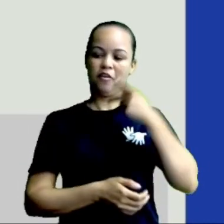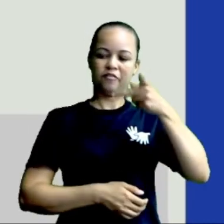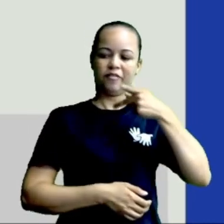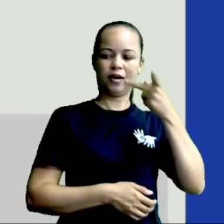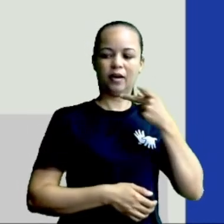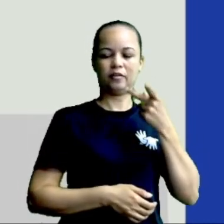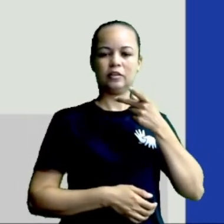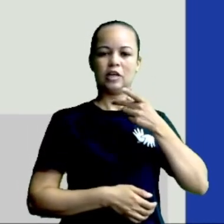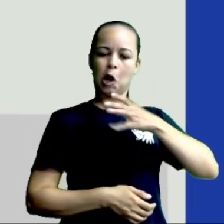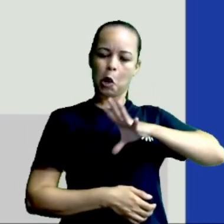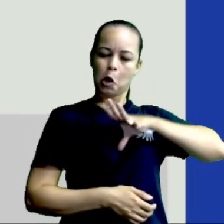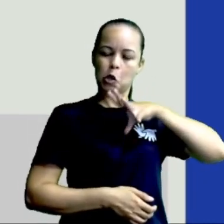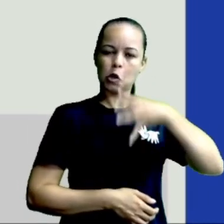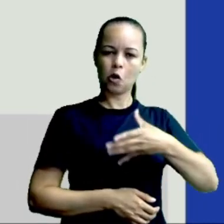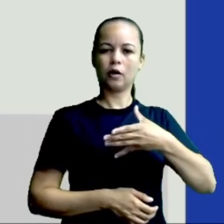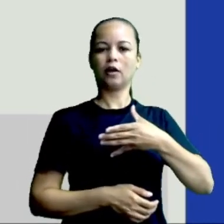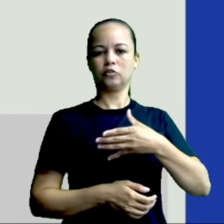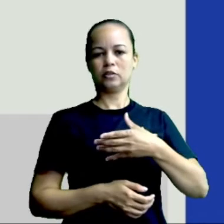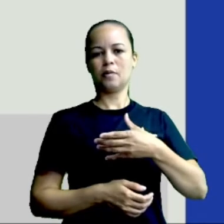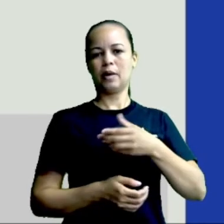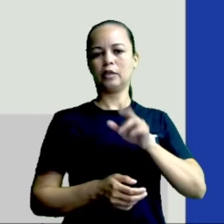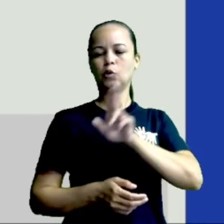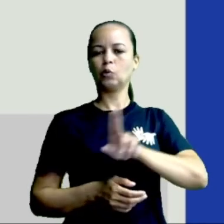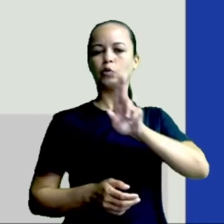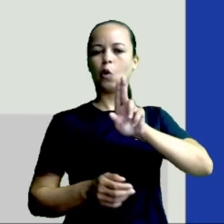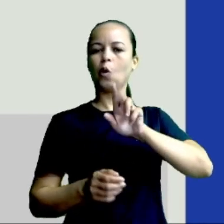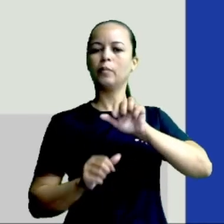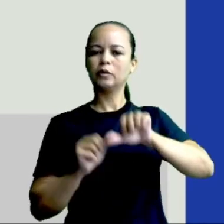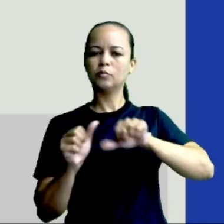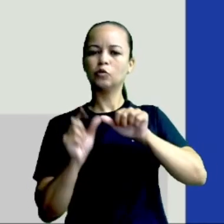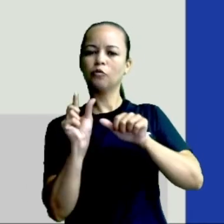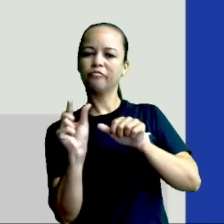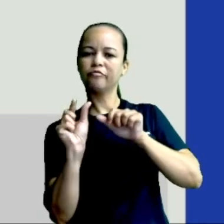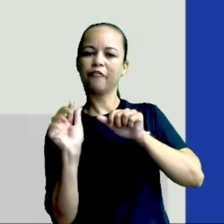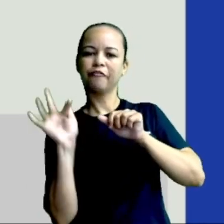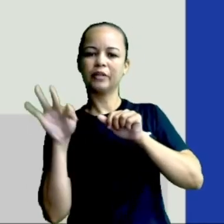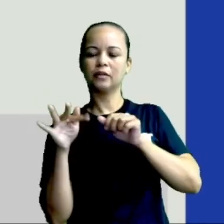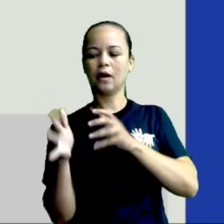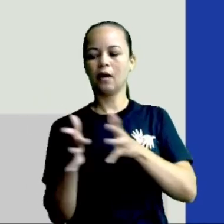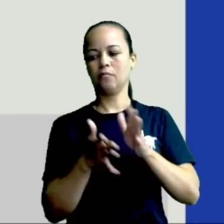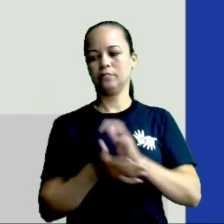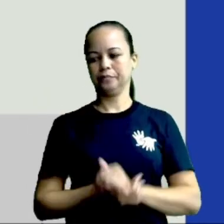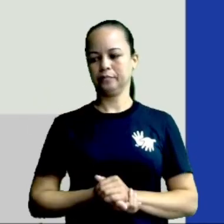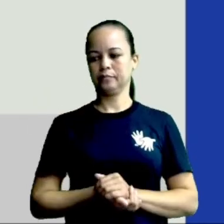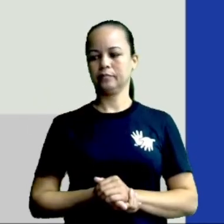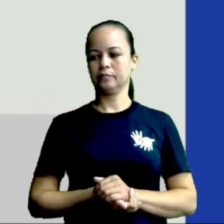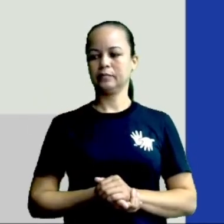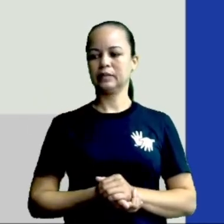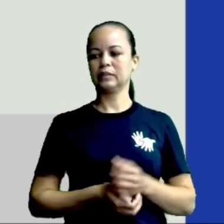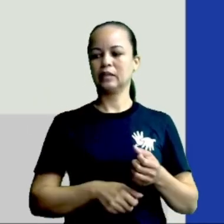Falava corajosamente. A vaidade picou de leve.